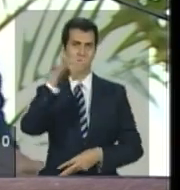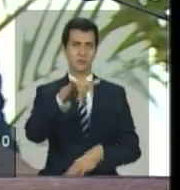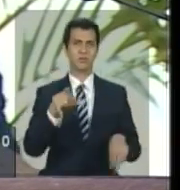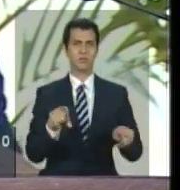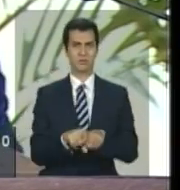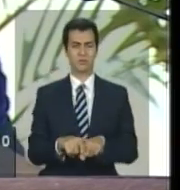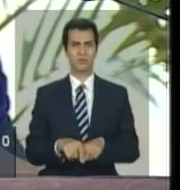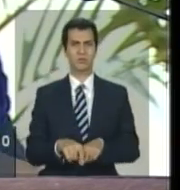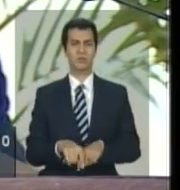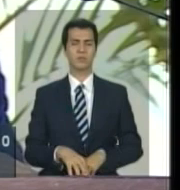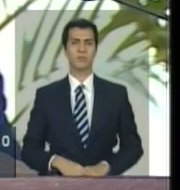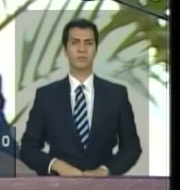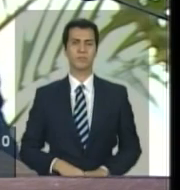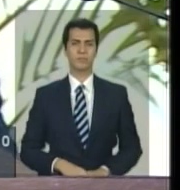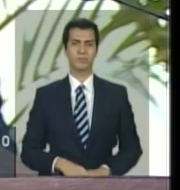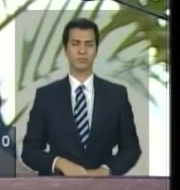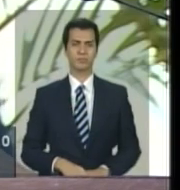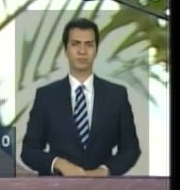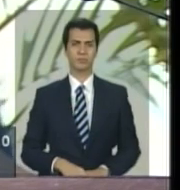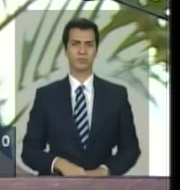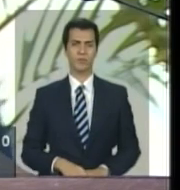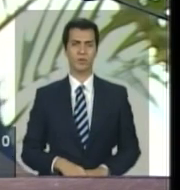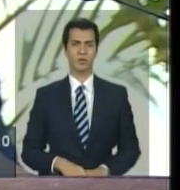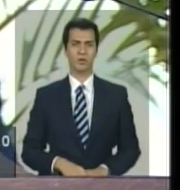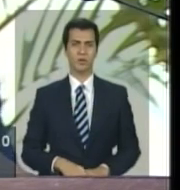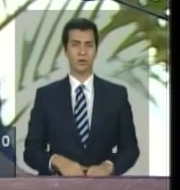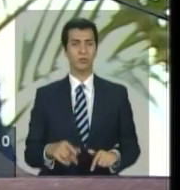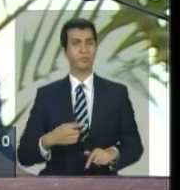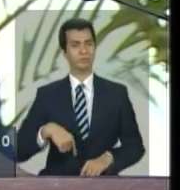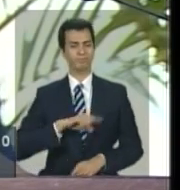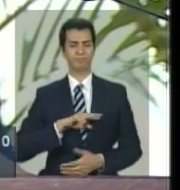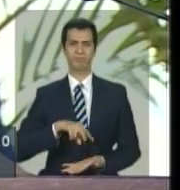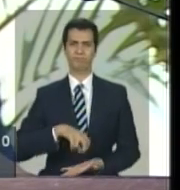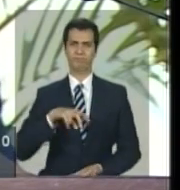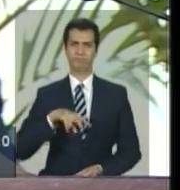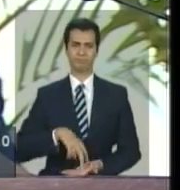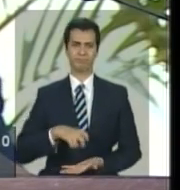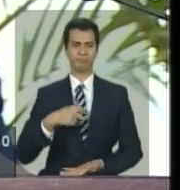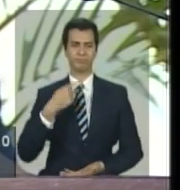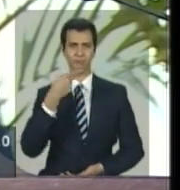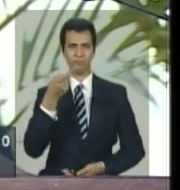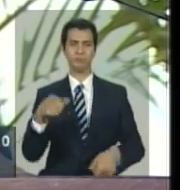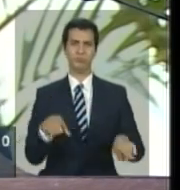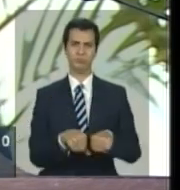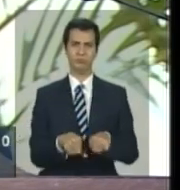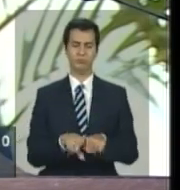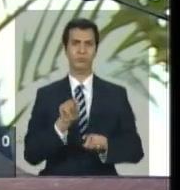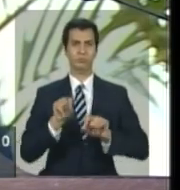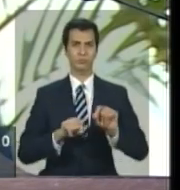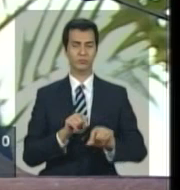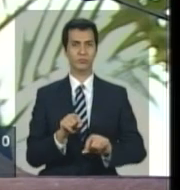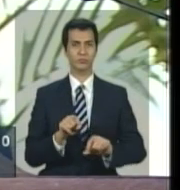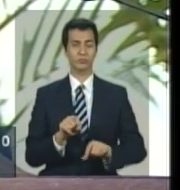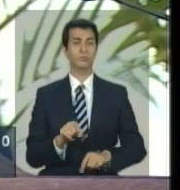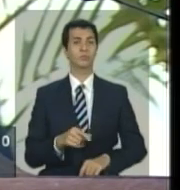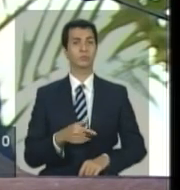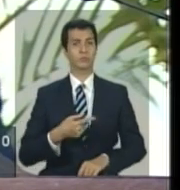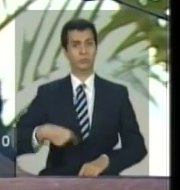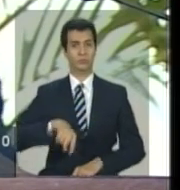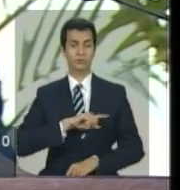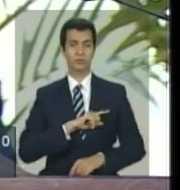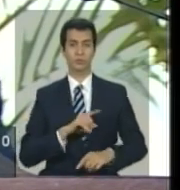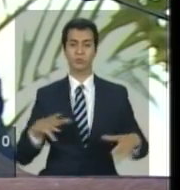júbilo, apraz-me reportar o sucesso desse intento, mencionando as devotadas atuações de